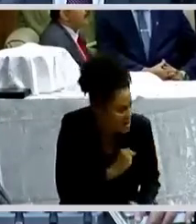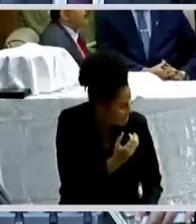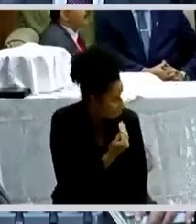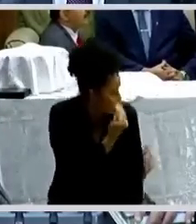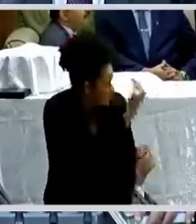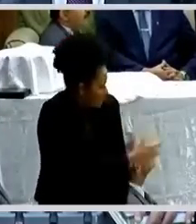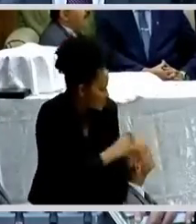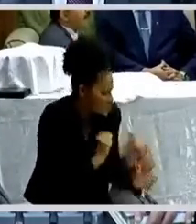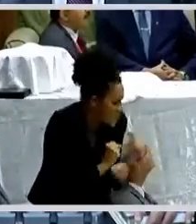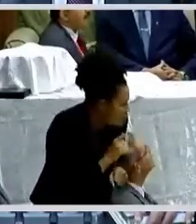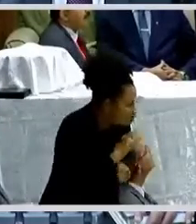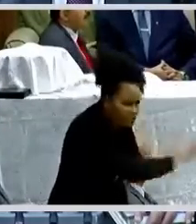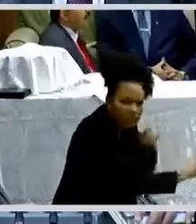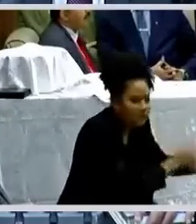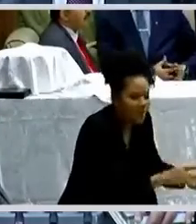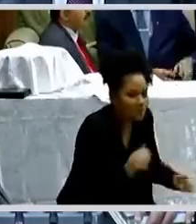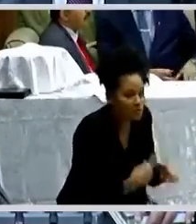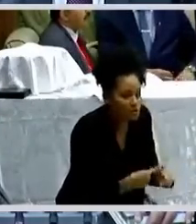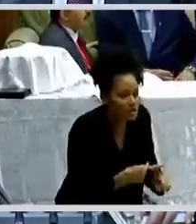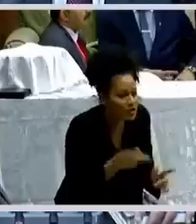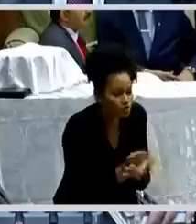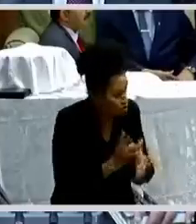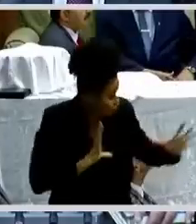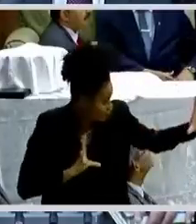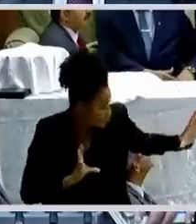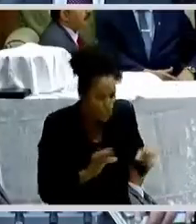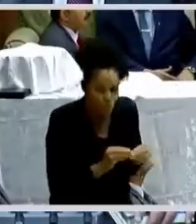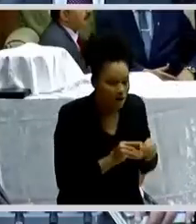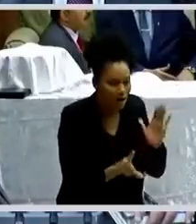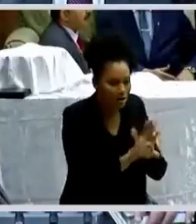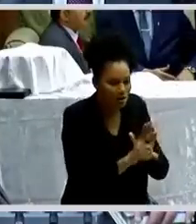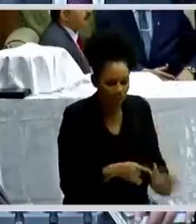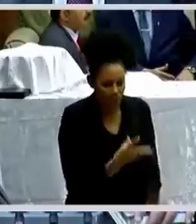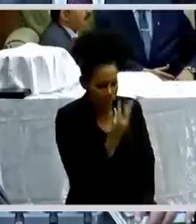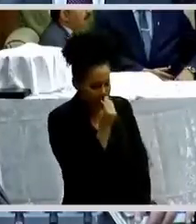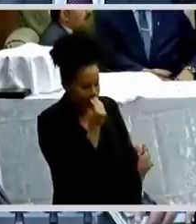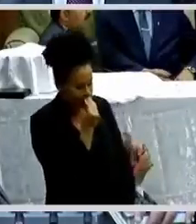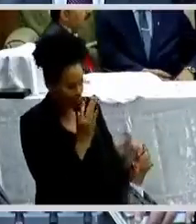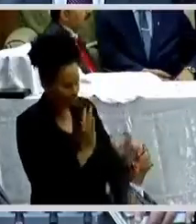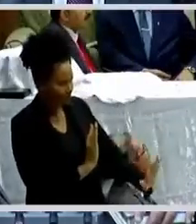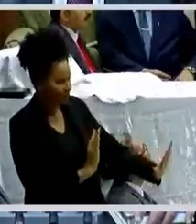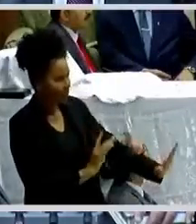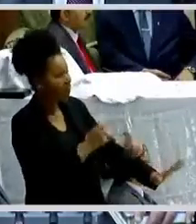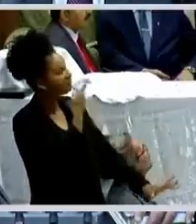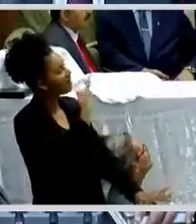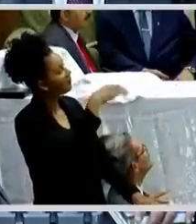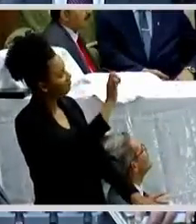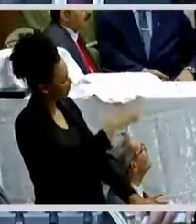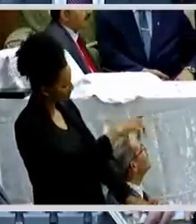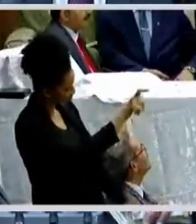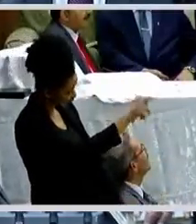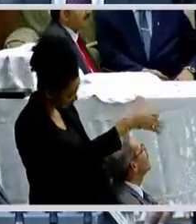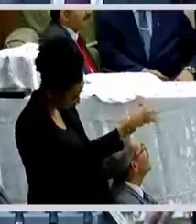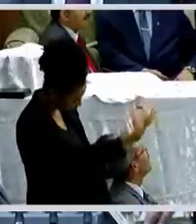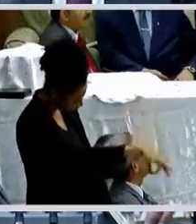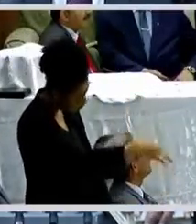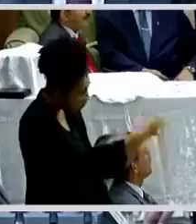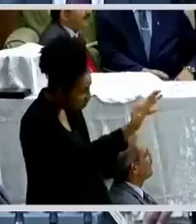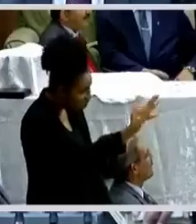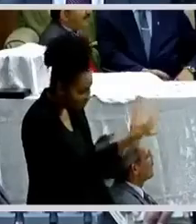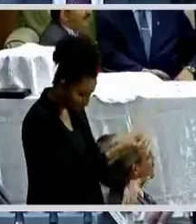mesmo. Faz isso, porque toda a lei se resume nisso. Fecharam a boca e disseram: disseste bem.